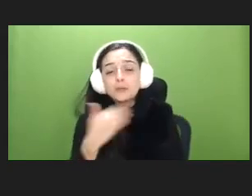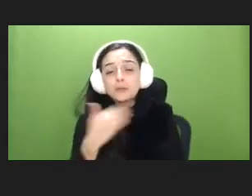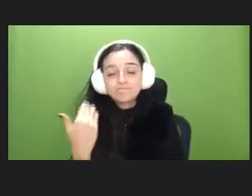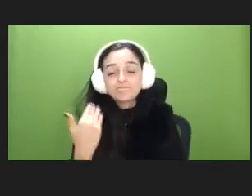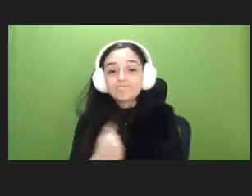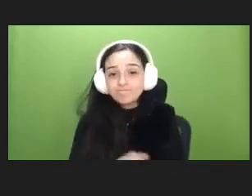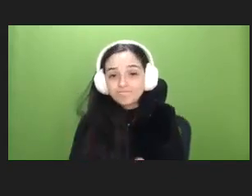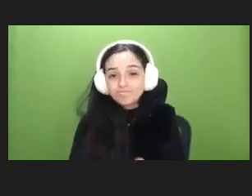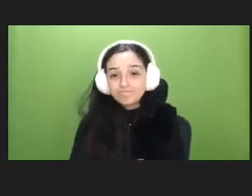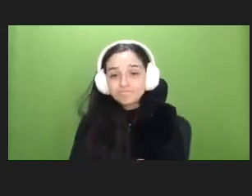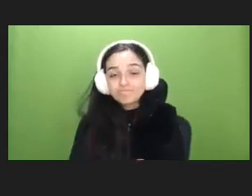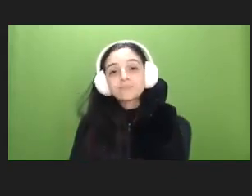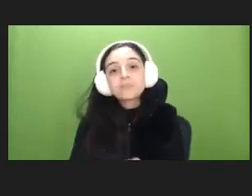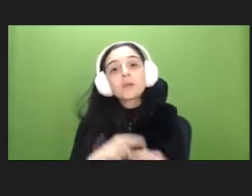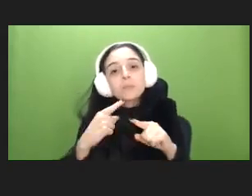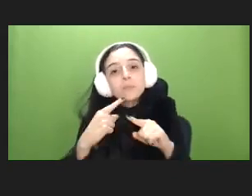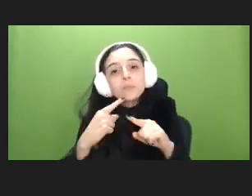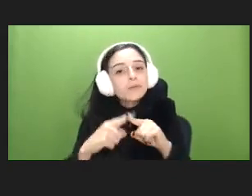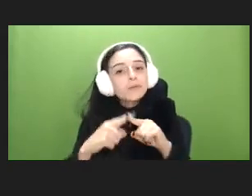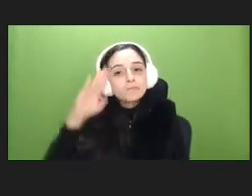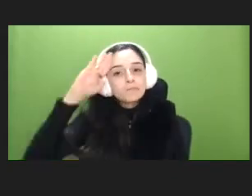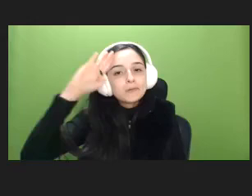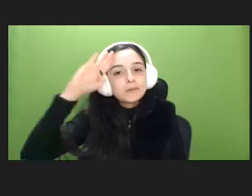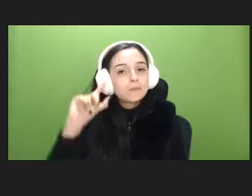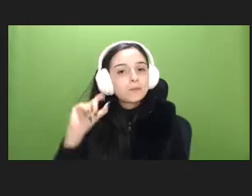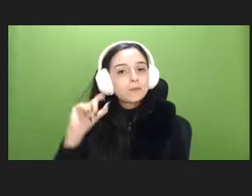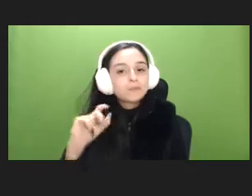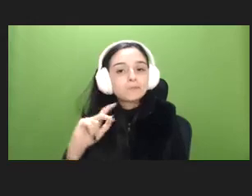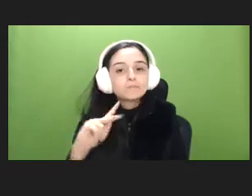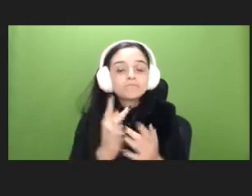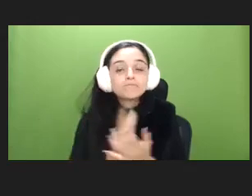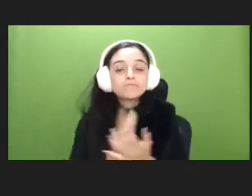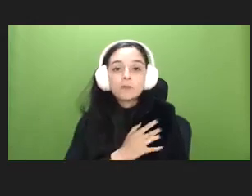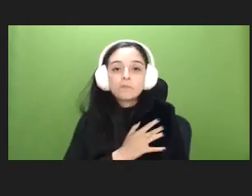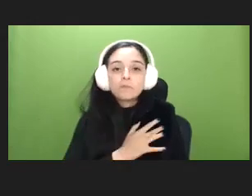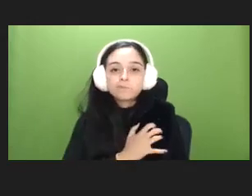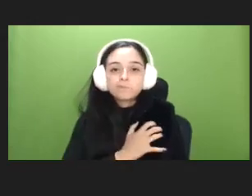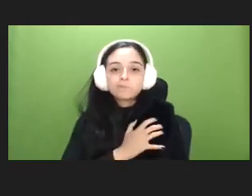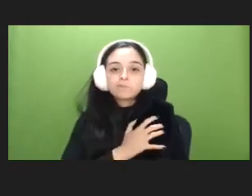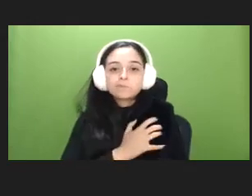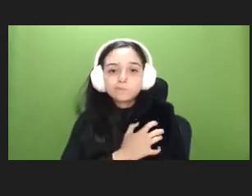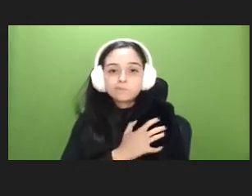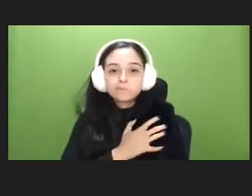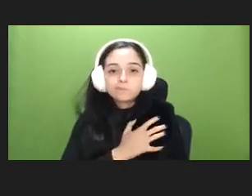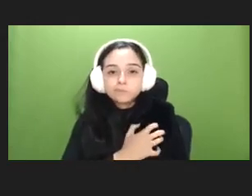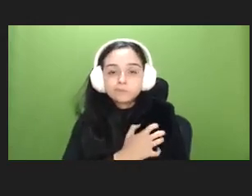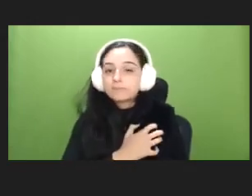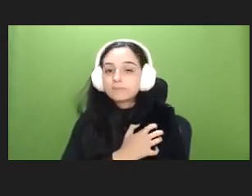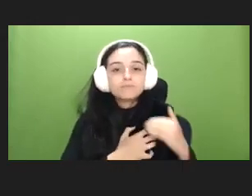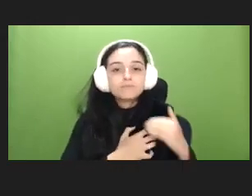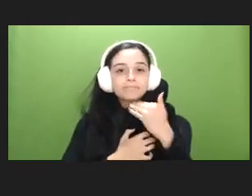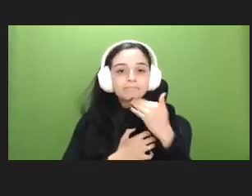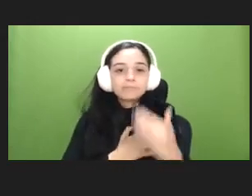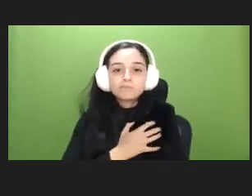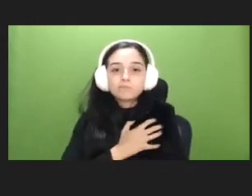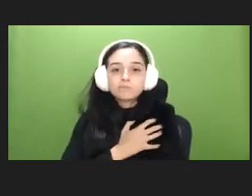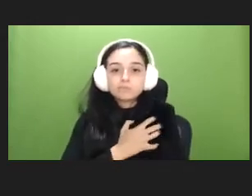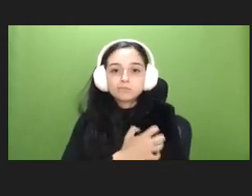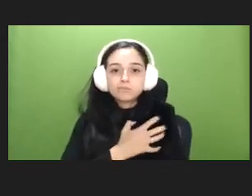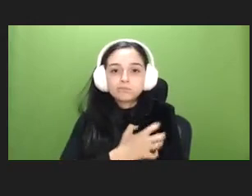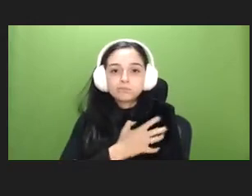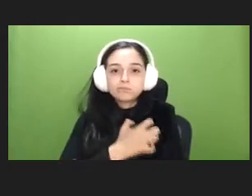causa uma instabilidade do batimento cardíaco, uma arritmia que pode ser